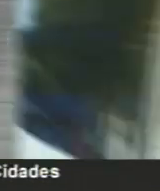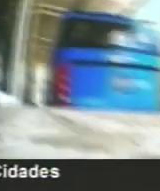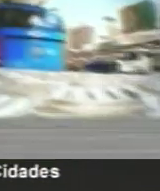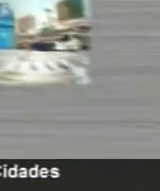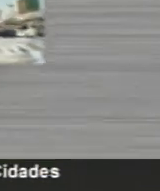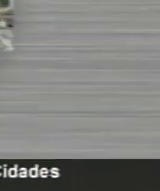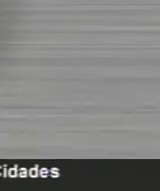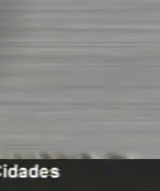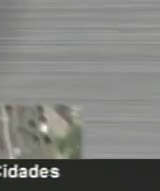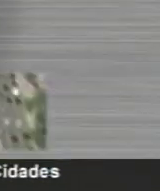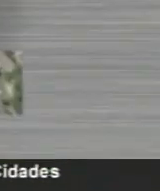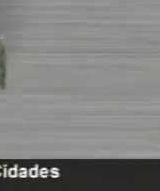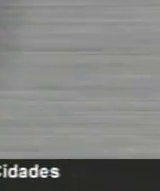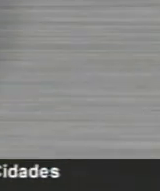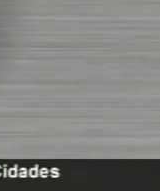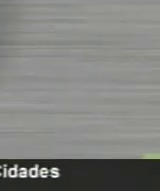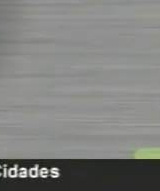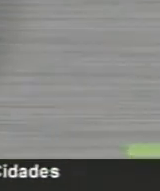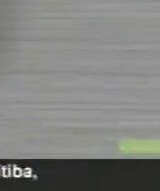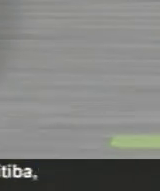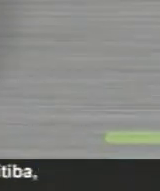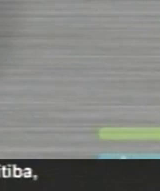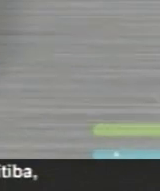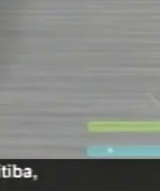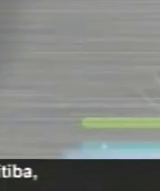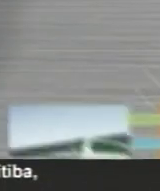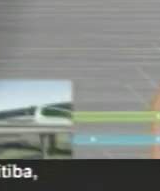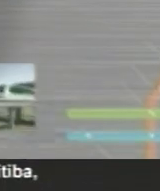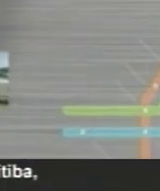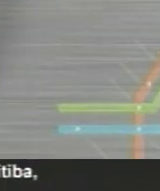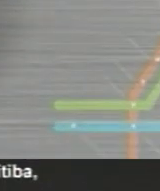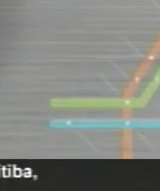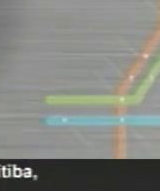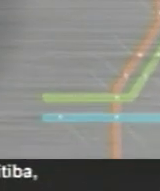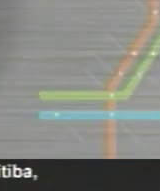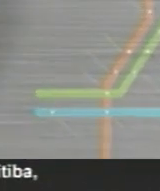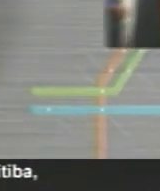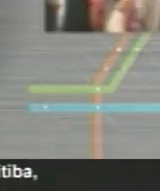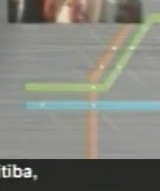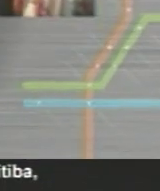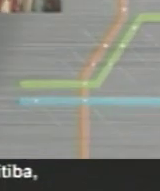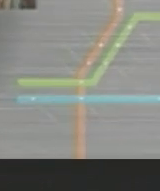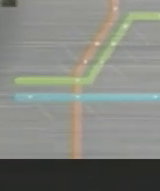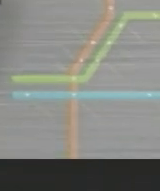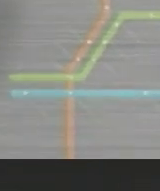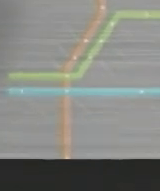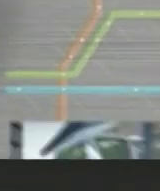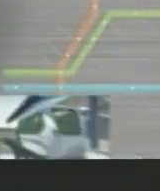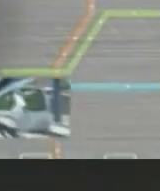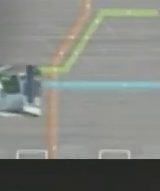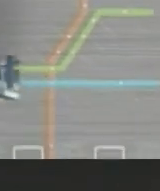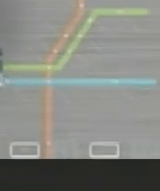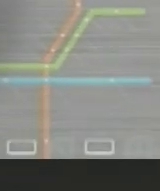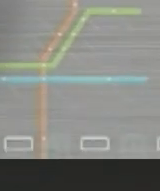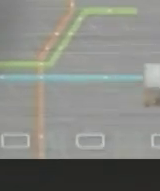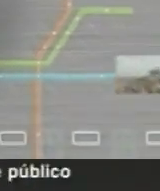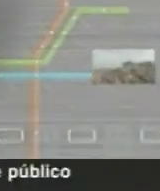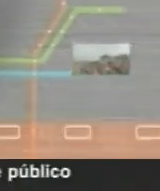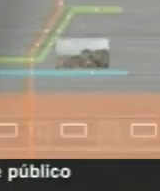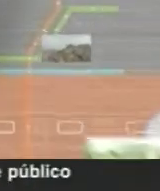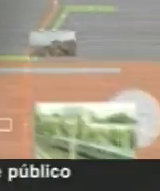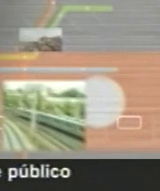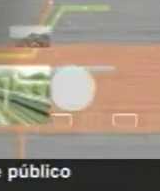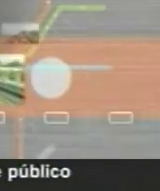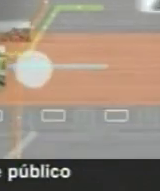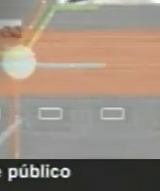metrô do PAC Mobilidade Grandes Cidades, de Belo Horizonte, Porto Alegre, Curitiba, Salvador e Fortaleza, e